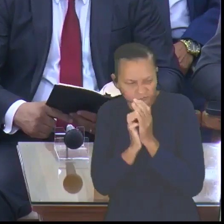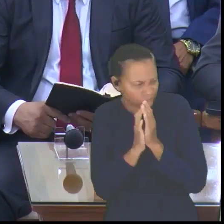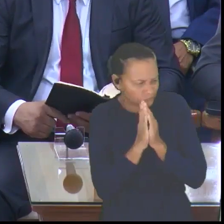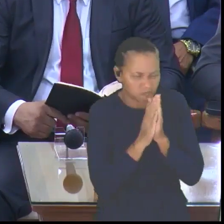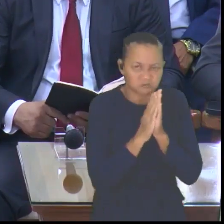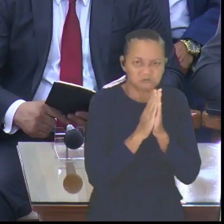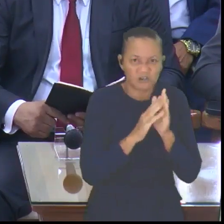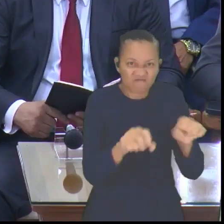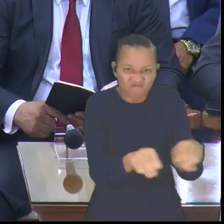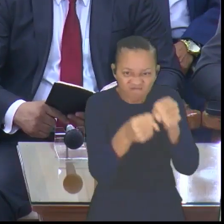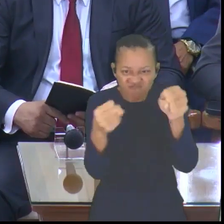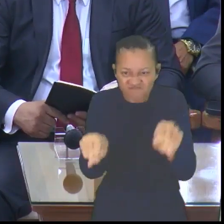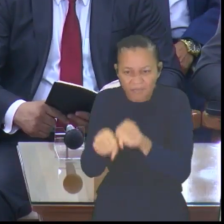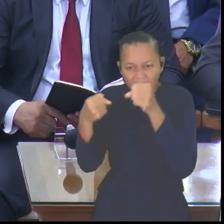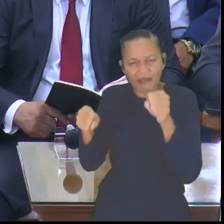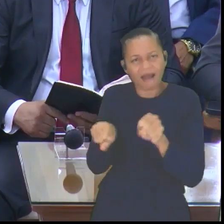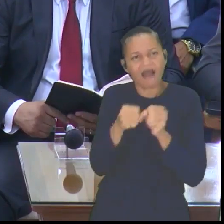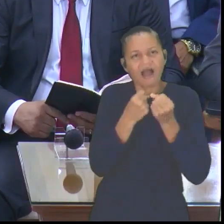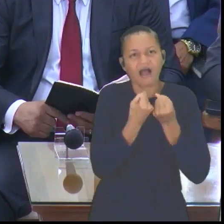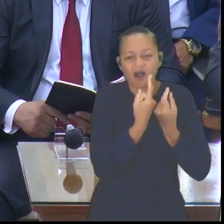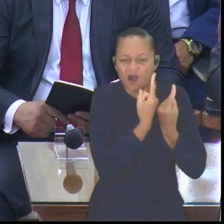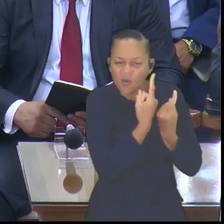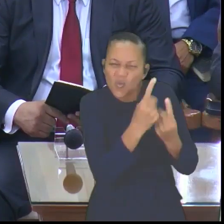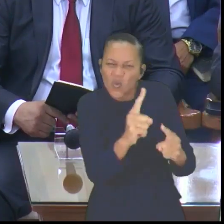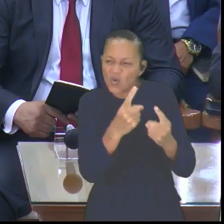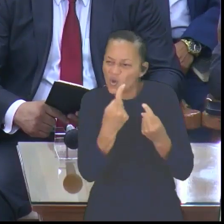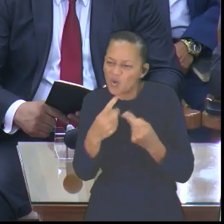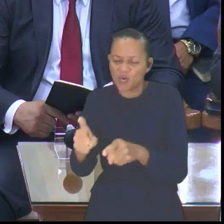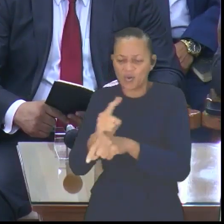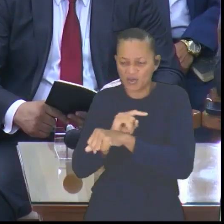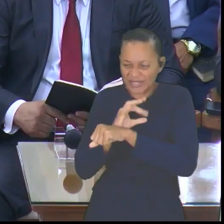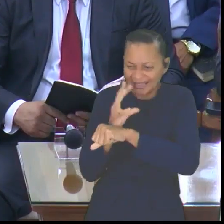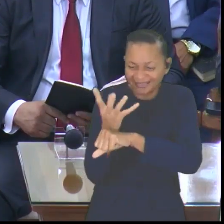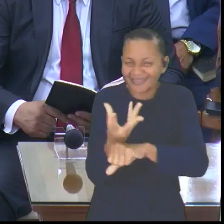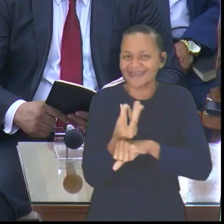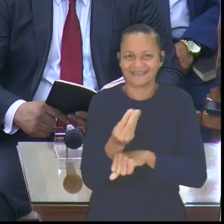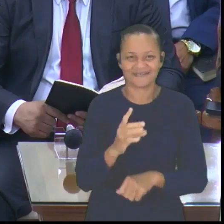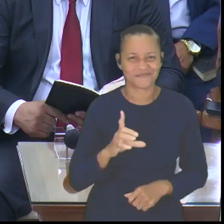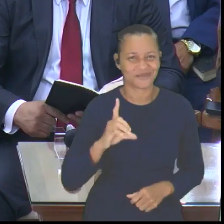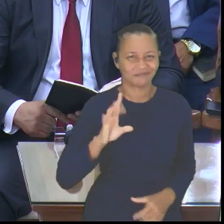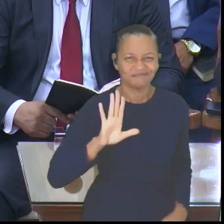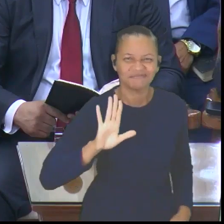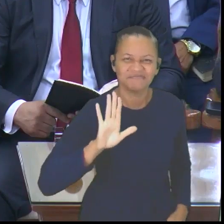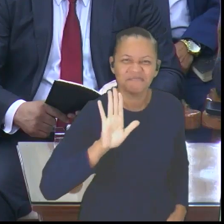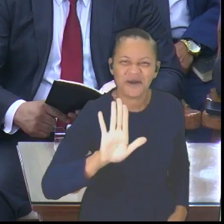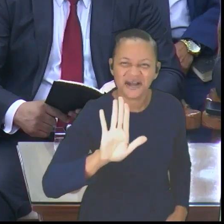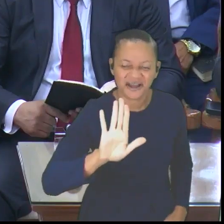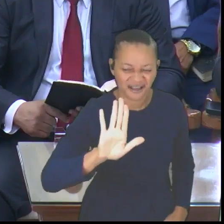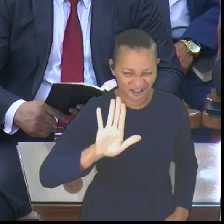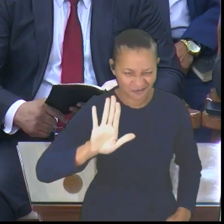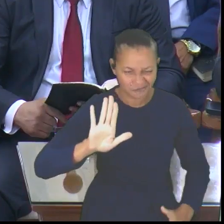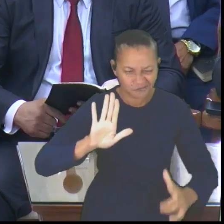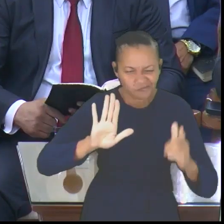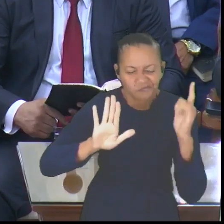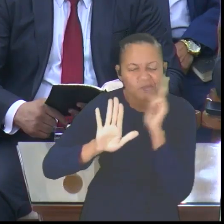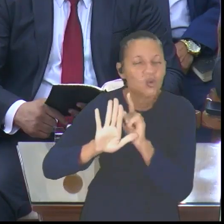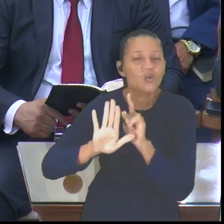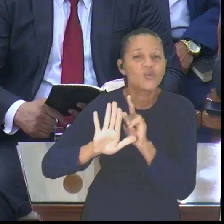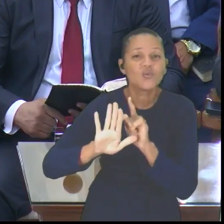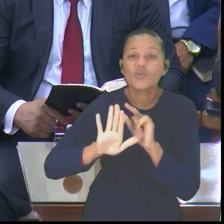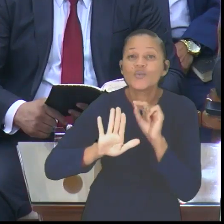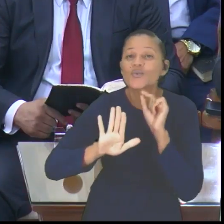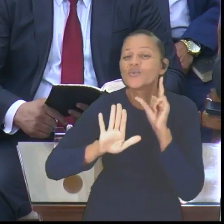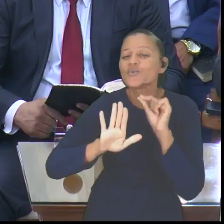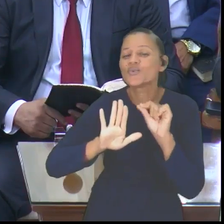coisa contra nós, ou alguma coisa contra a igreja de Deus, mas só logrará êxito